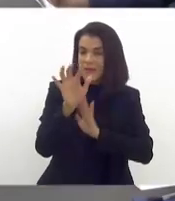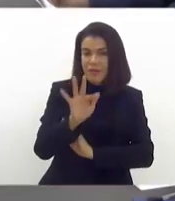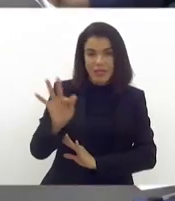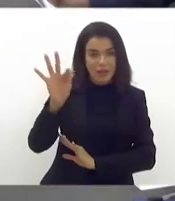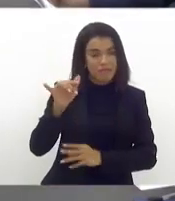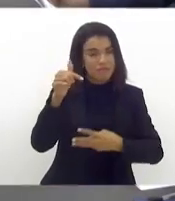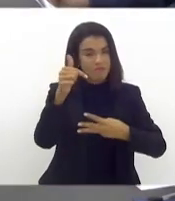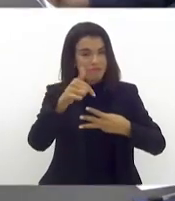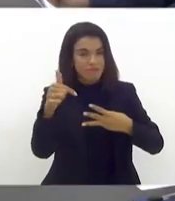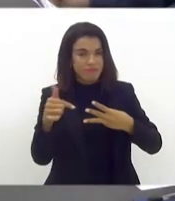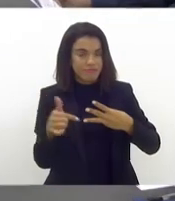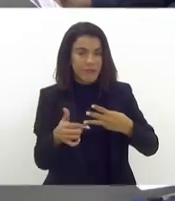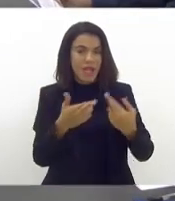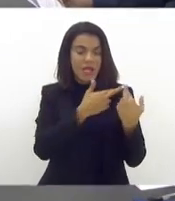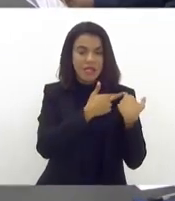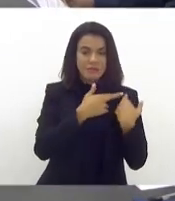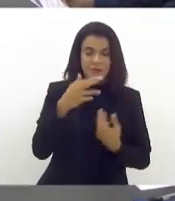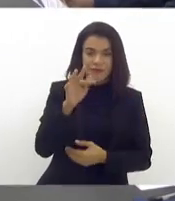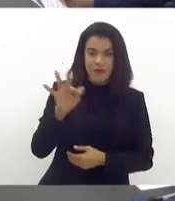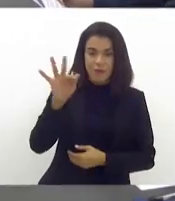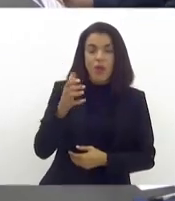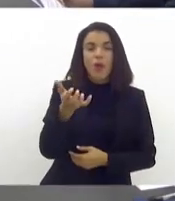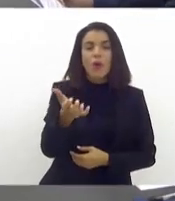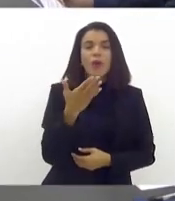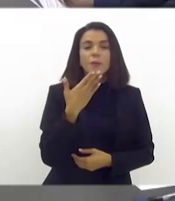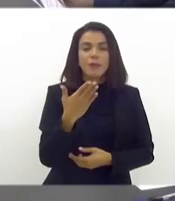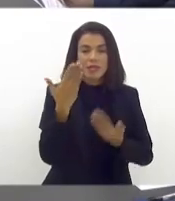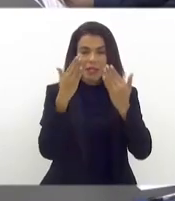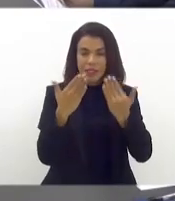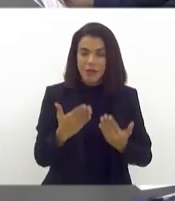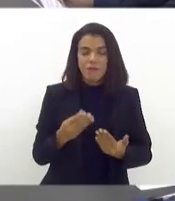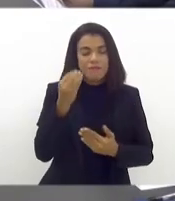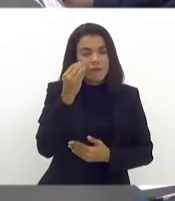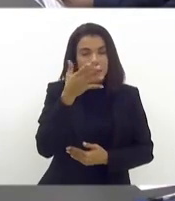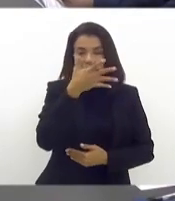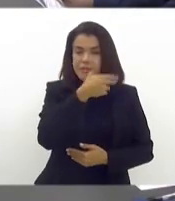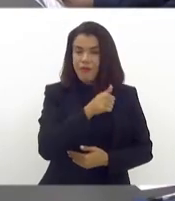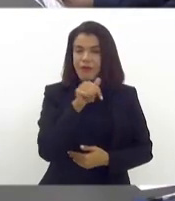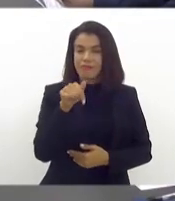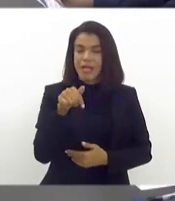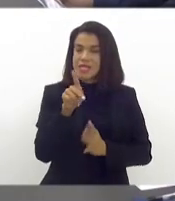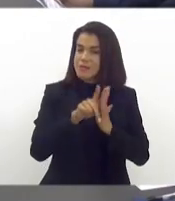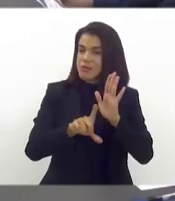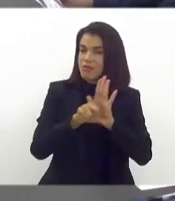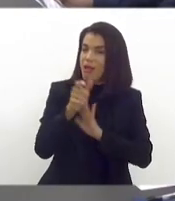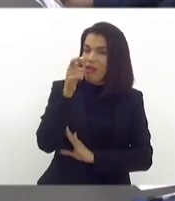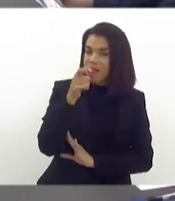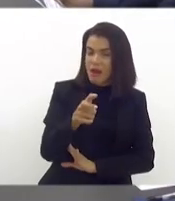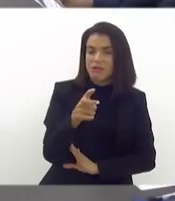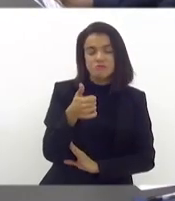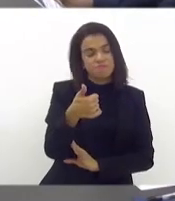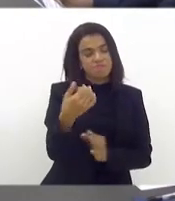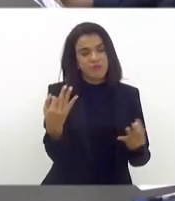três aspectos de inconstitucionalidade e de competência. Eu queria pedir vista, que eu vou tentar salvar o projeto, que eu acho ele muito, muito interessante.